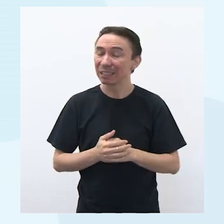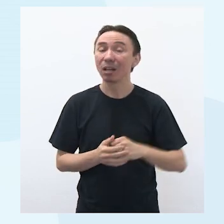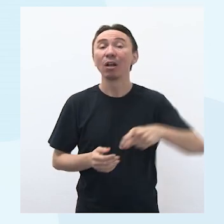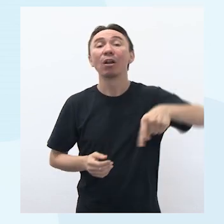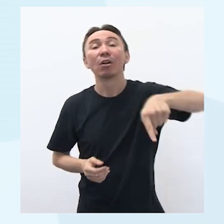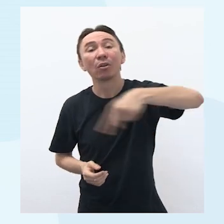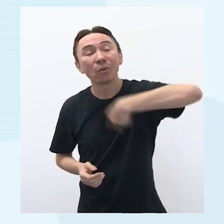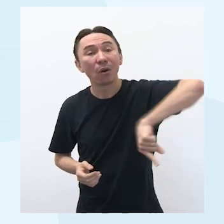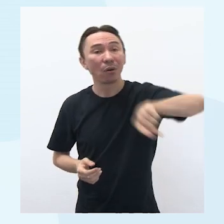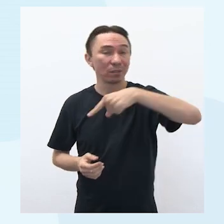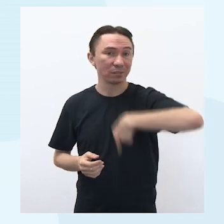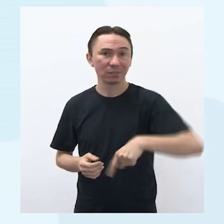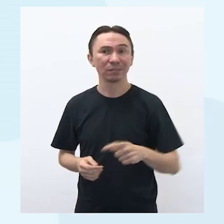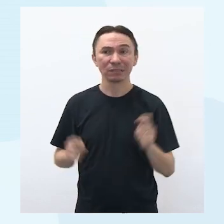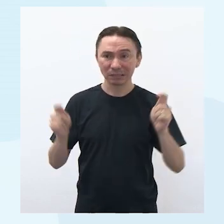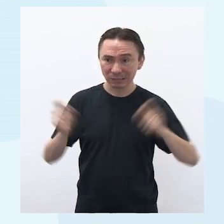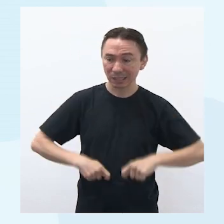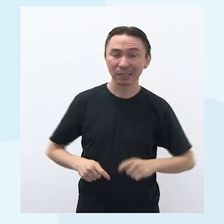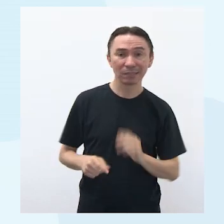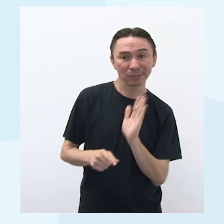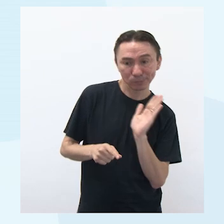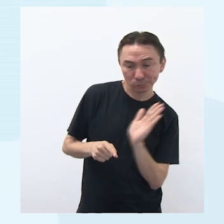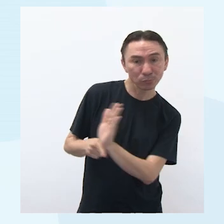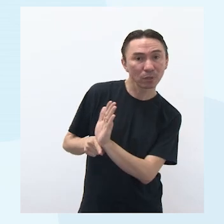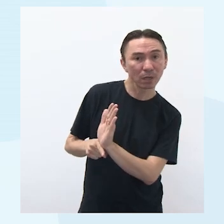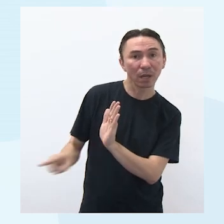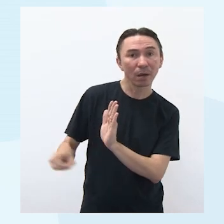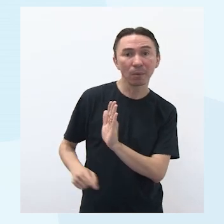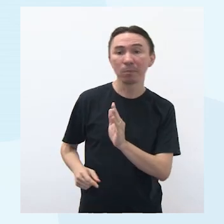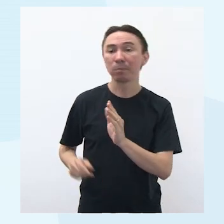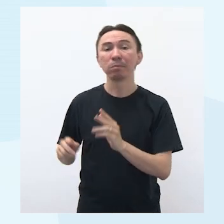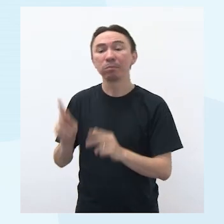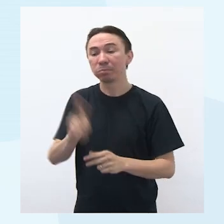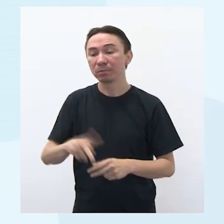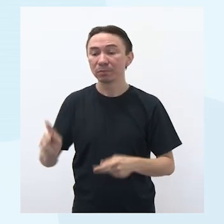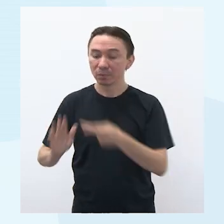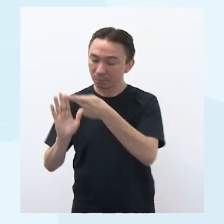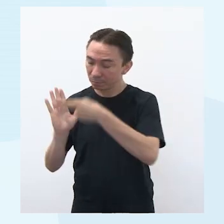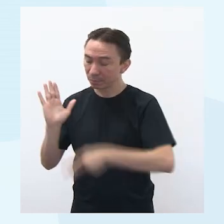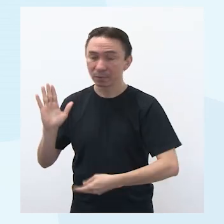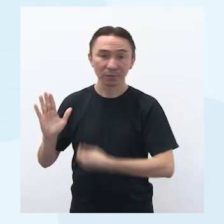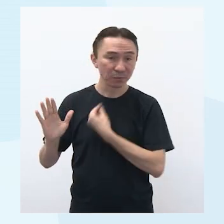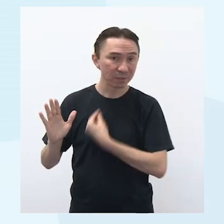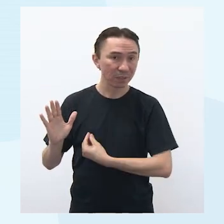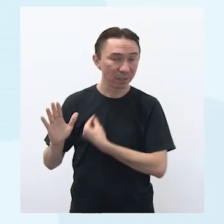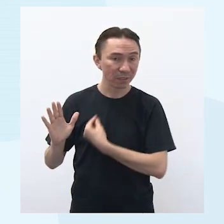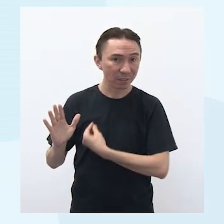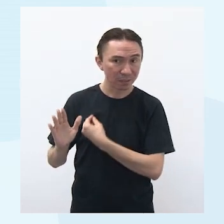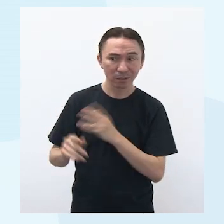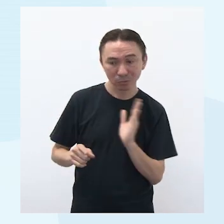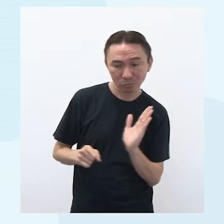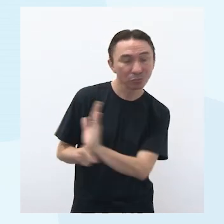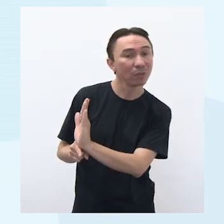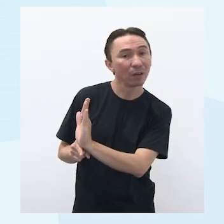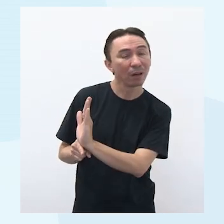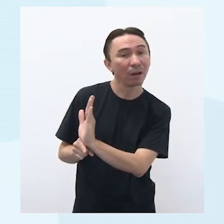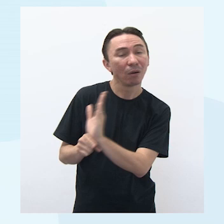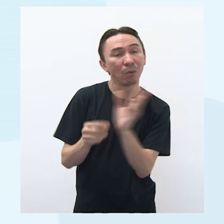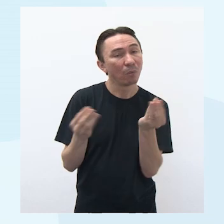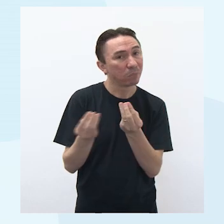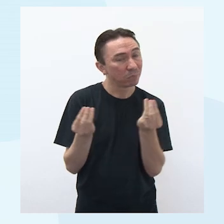podemos apoiar o professor de projeto de vida nesse desafio? Porque a gente sabe que o preenchimento da